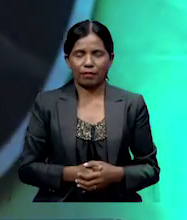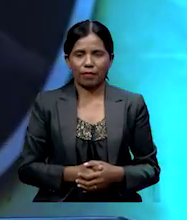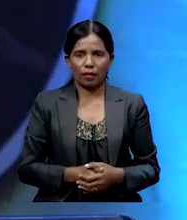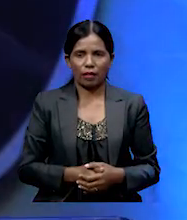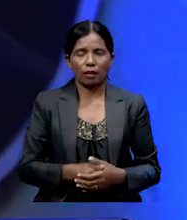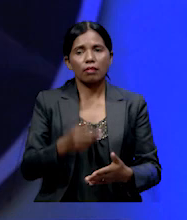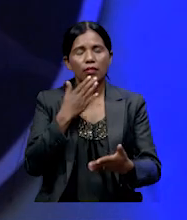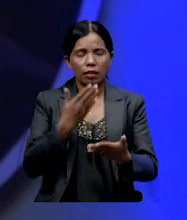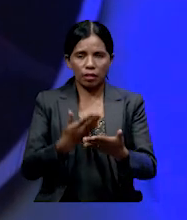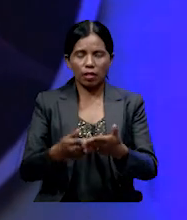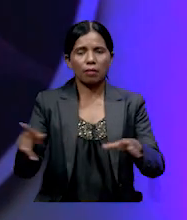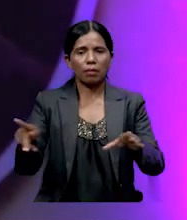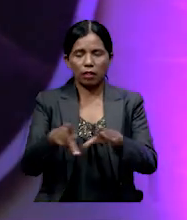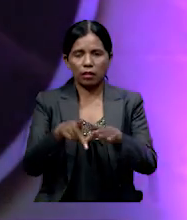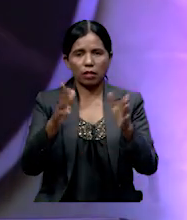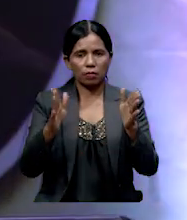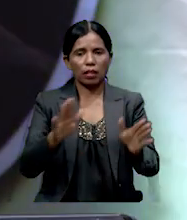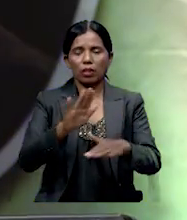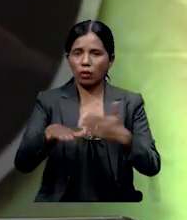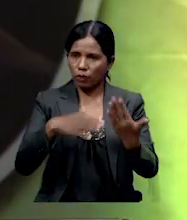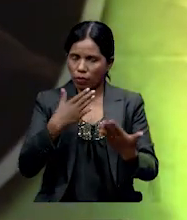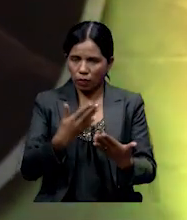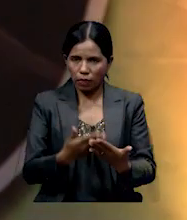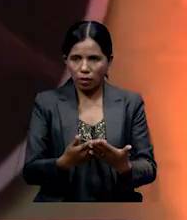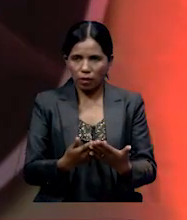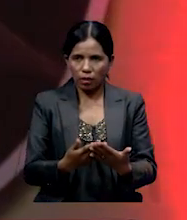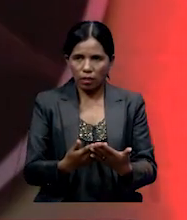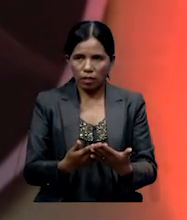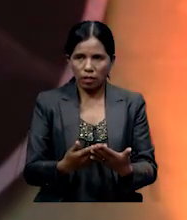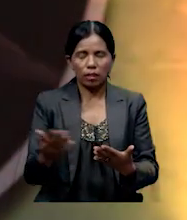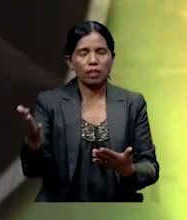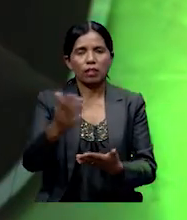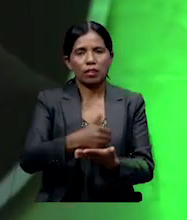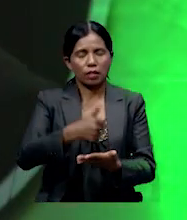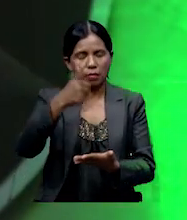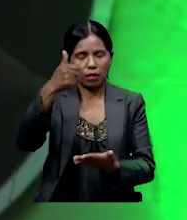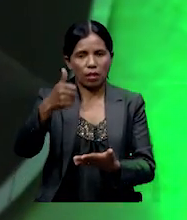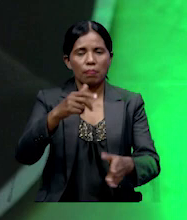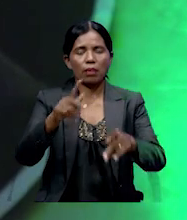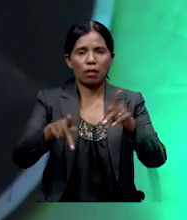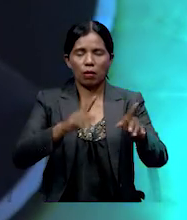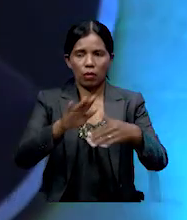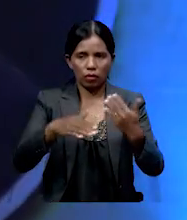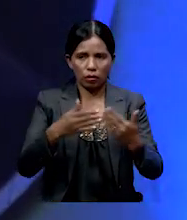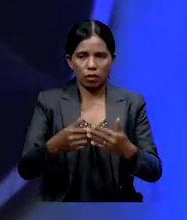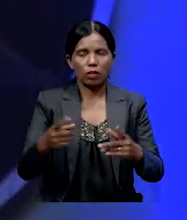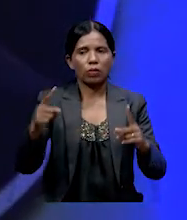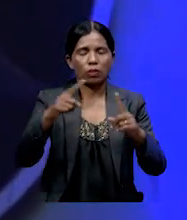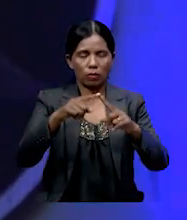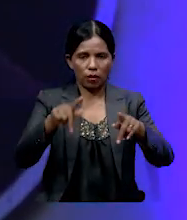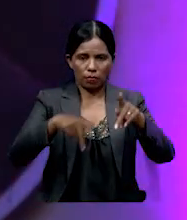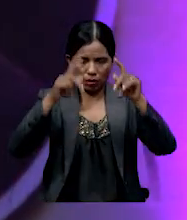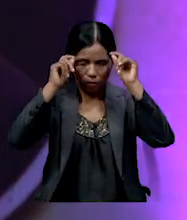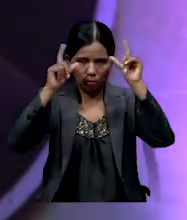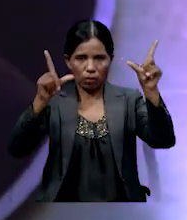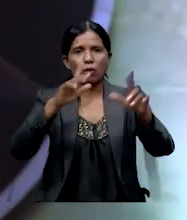Sucesso para participantes irá, neve se sai sucesso para povo toma, não vá de moroan,